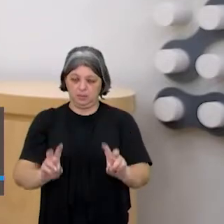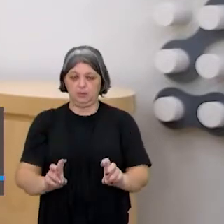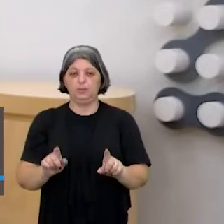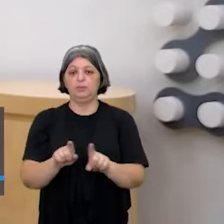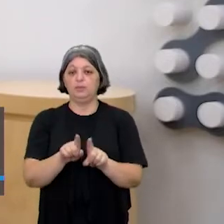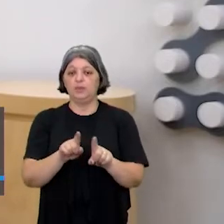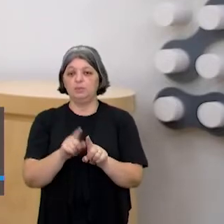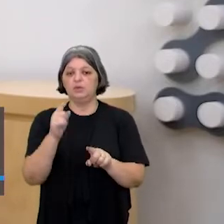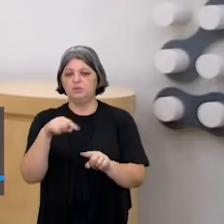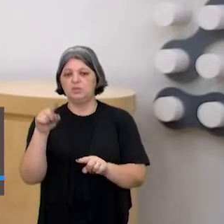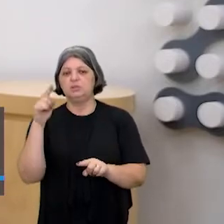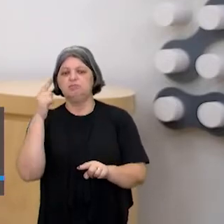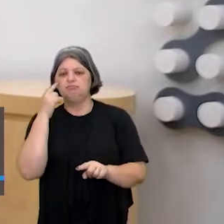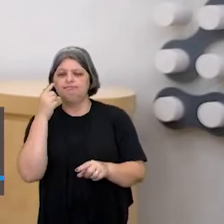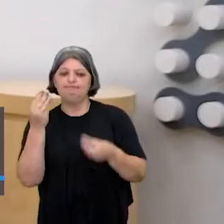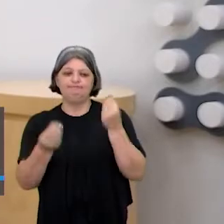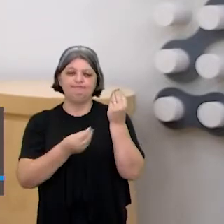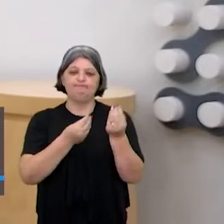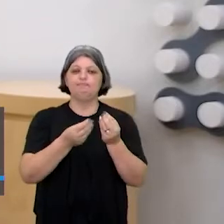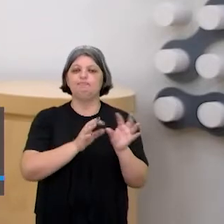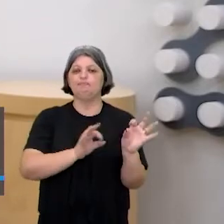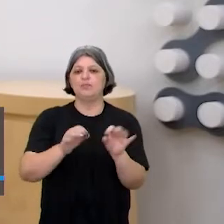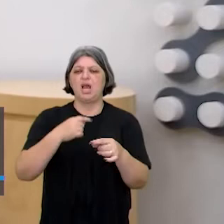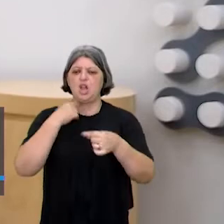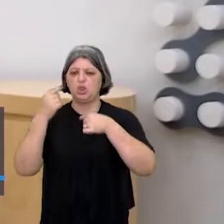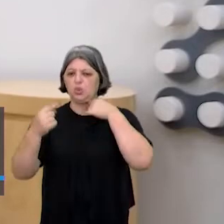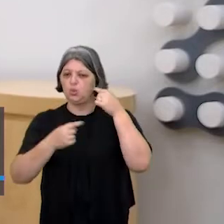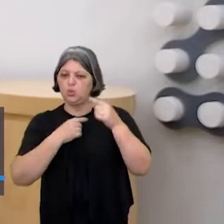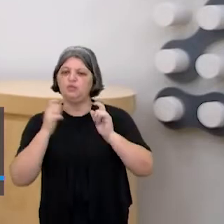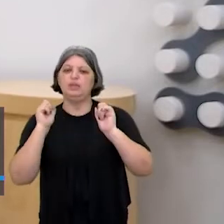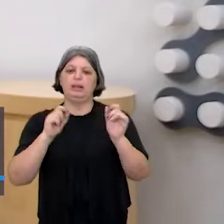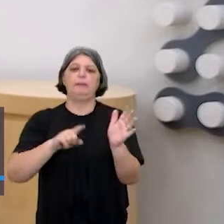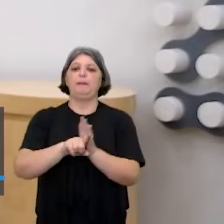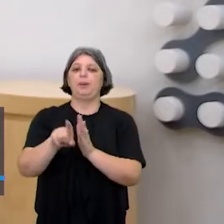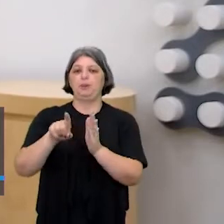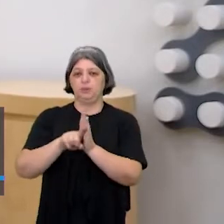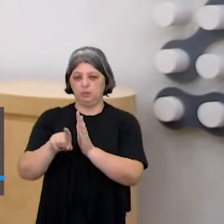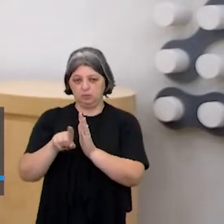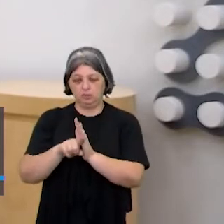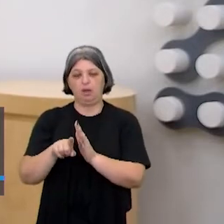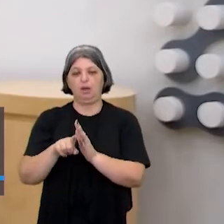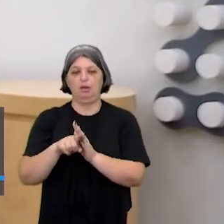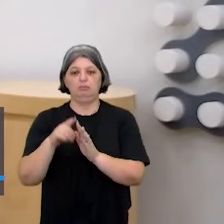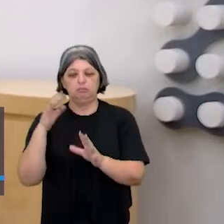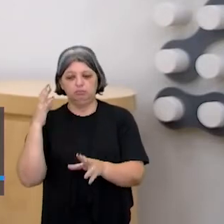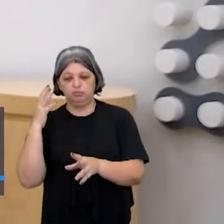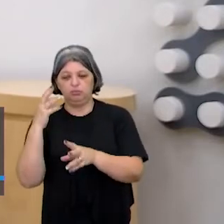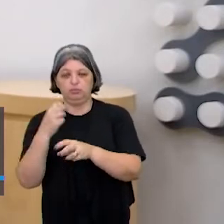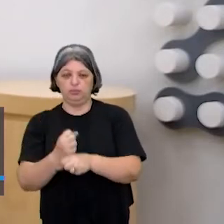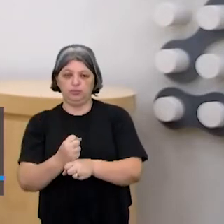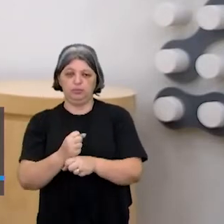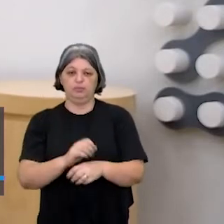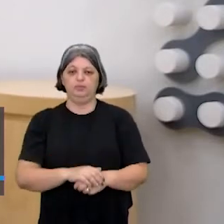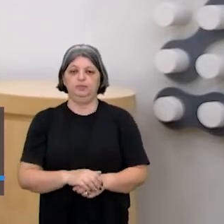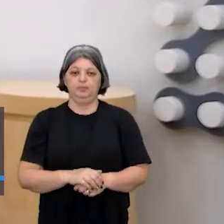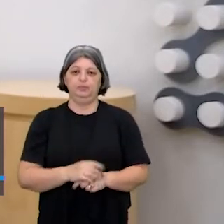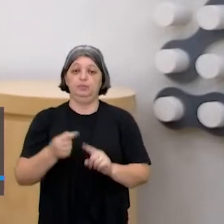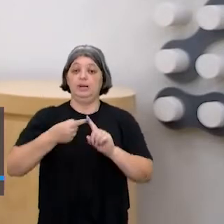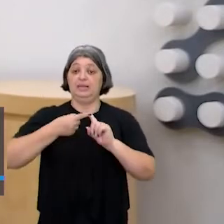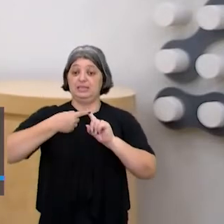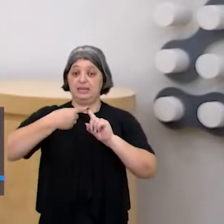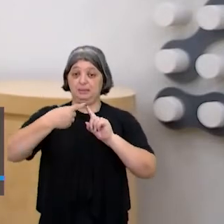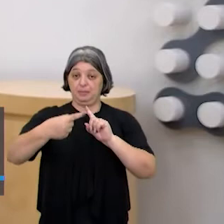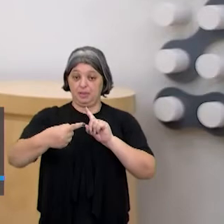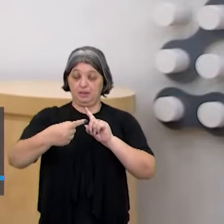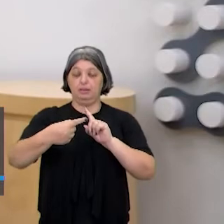vocês aí acertarem os pontos e as duvidas que vocês tiveram ao longo do o ok então essa semana